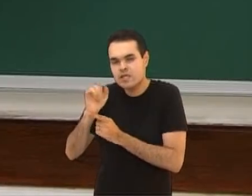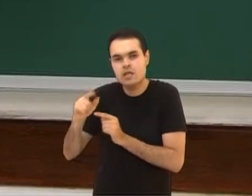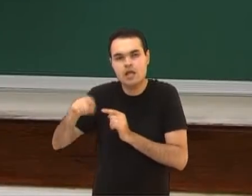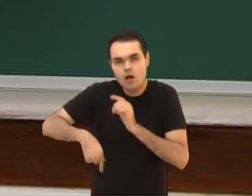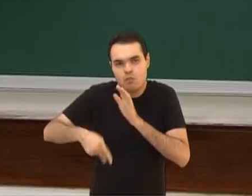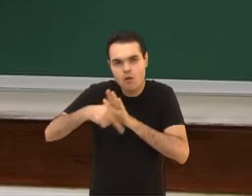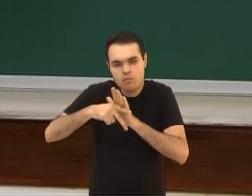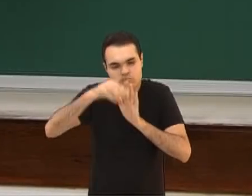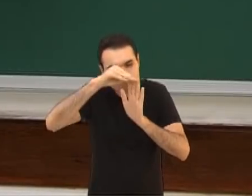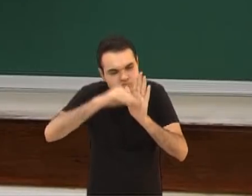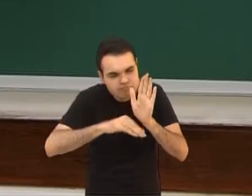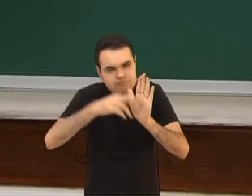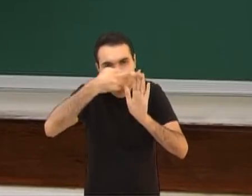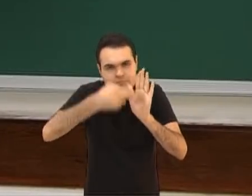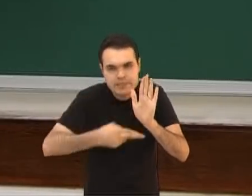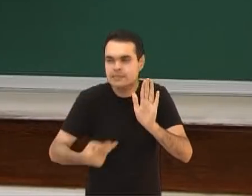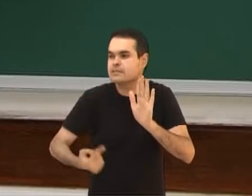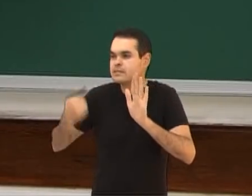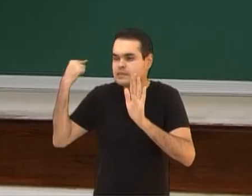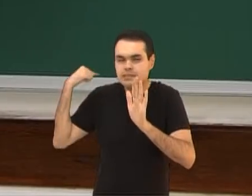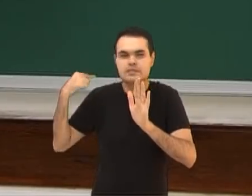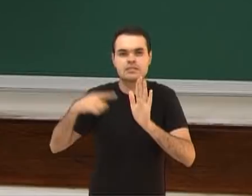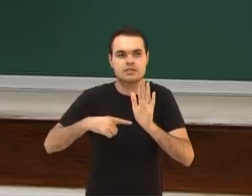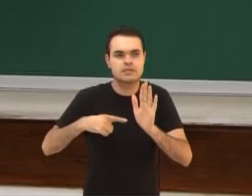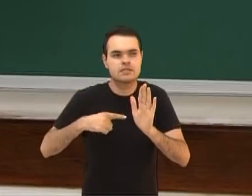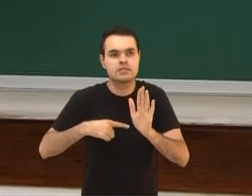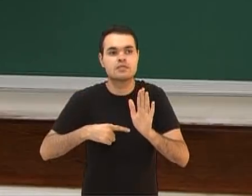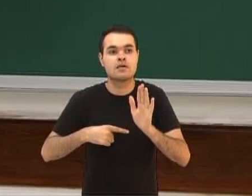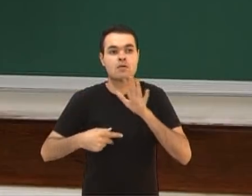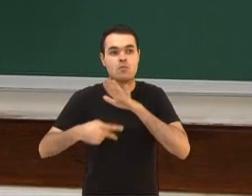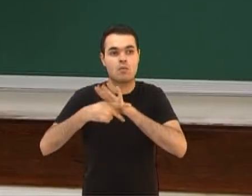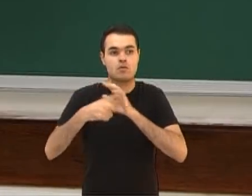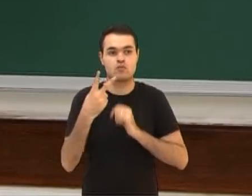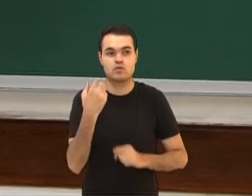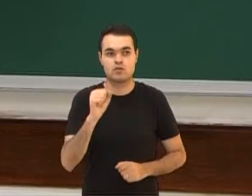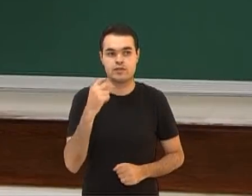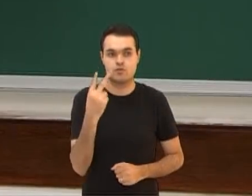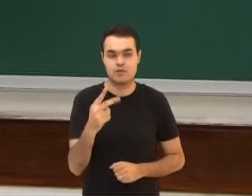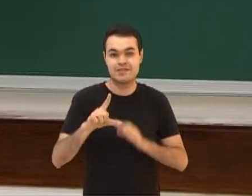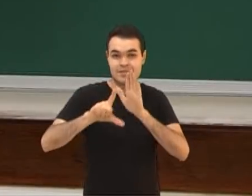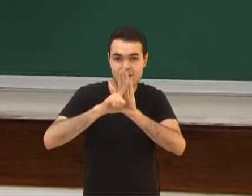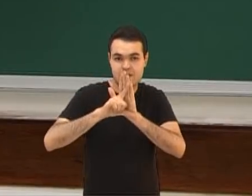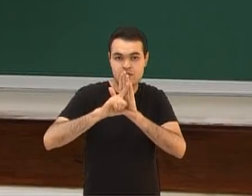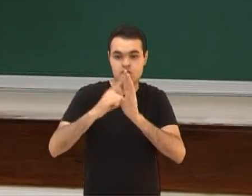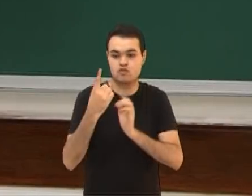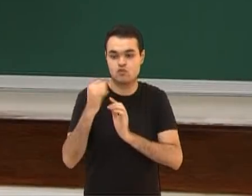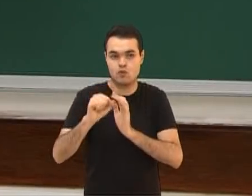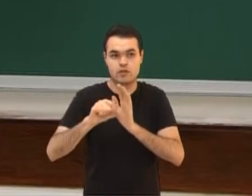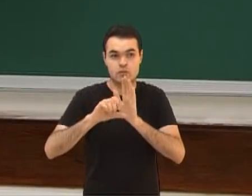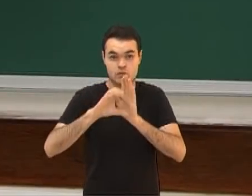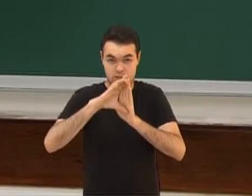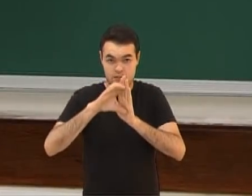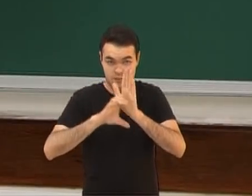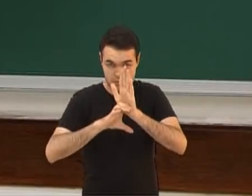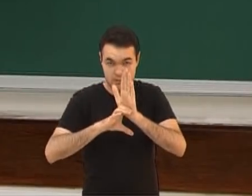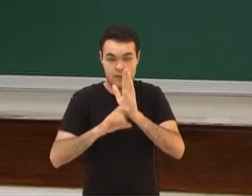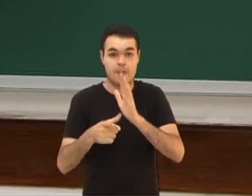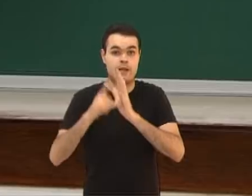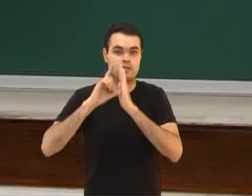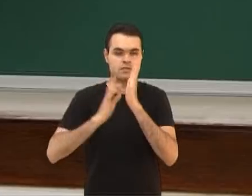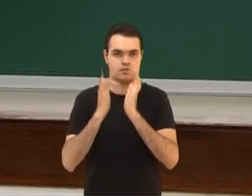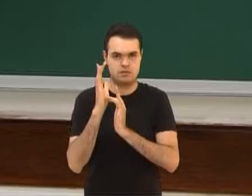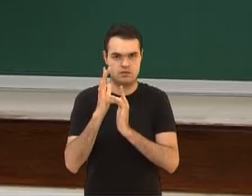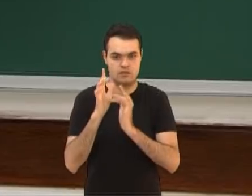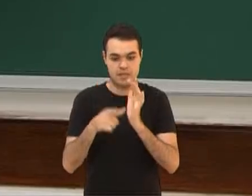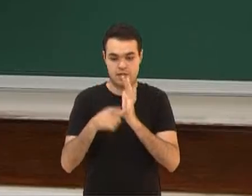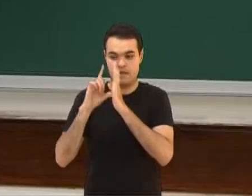de Cristo, que ela tinha 282 leis, do século 18 antes de Cristo. Você sabe que lá, quando a gente vê a